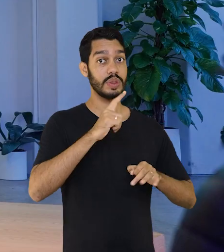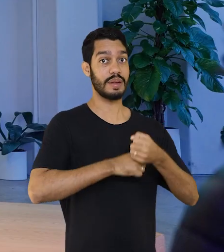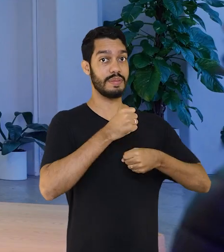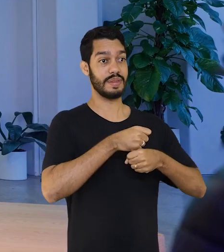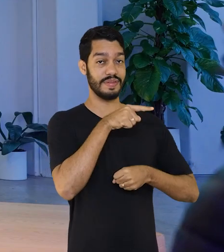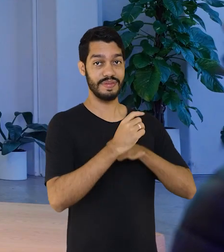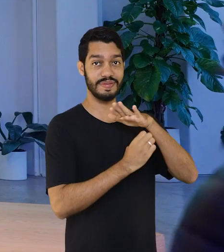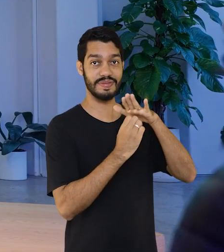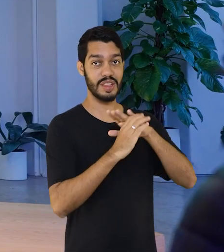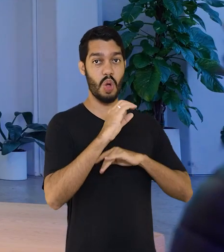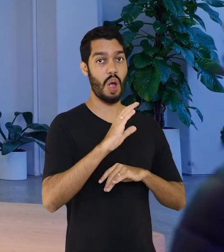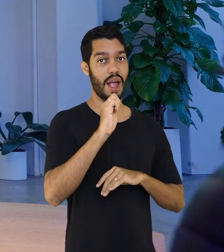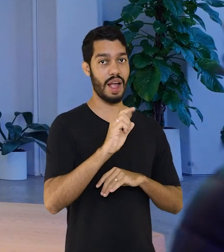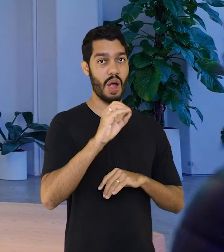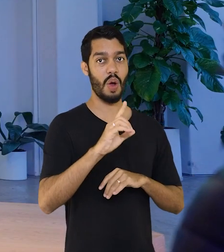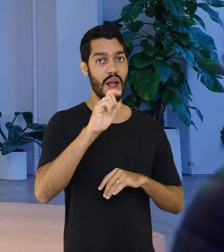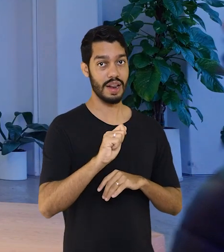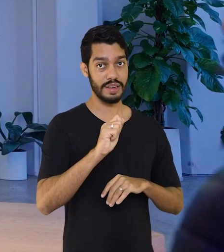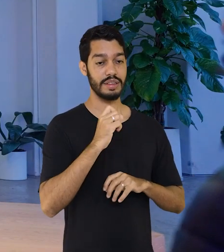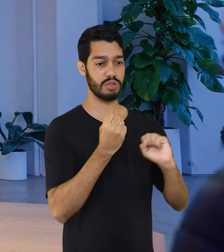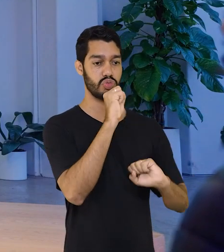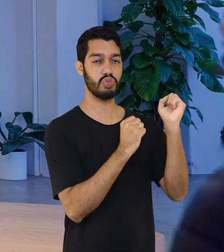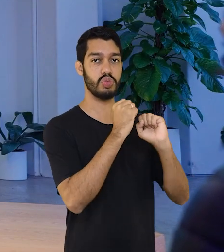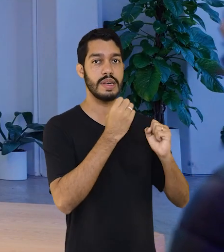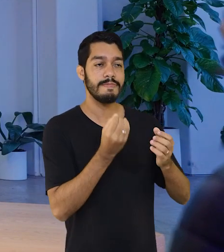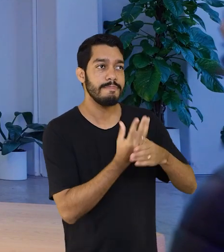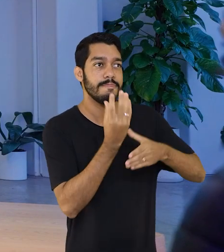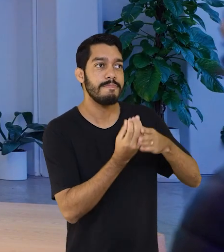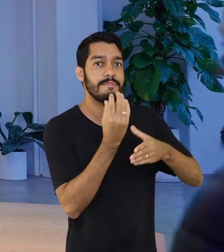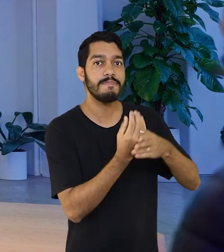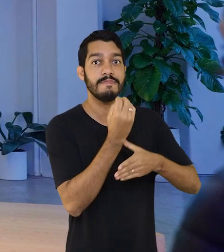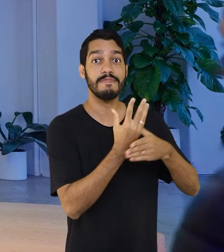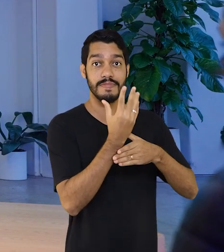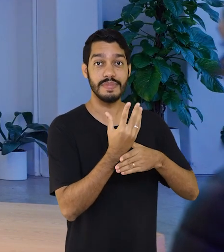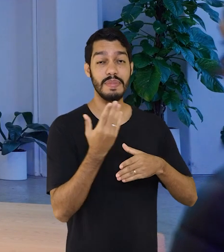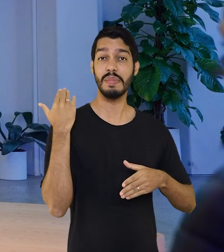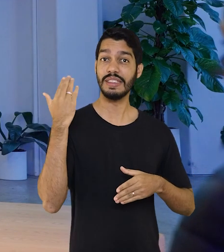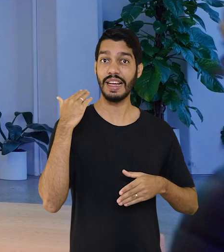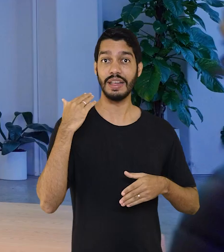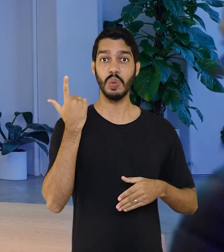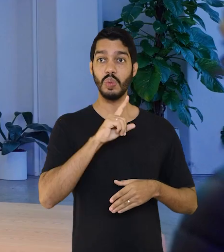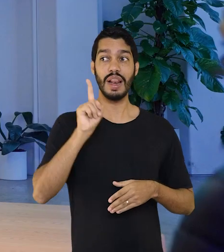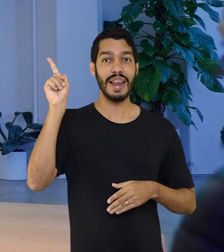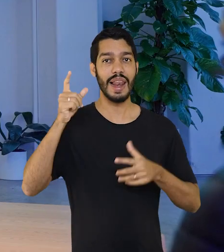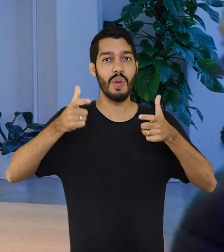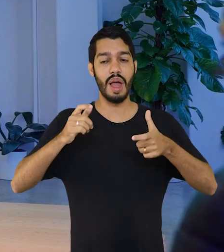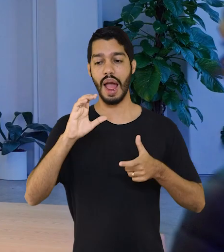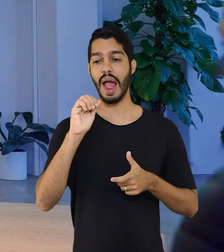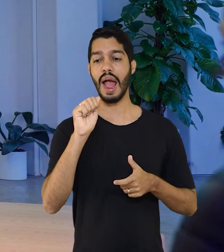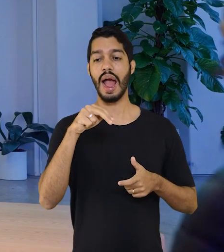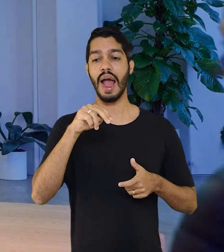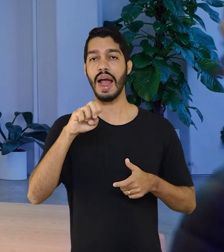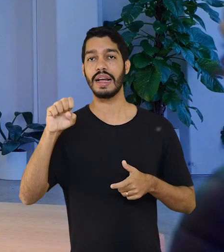em 2013, o prêmio de indústria criativa em Cannes, com um reconhecimento